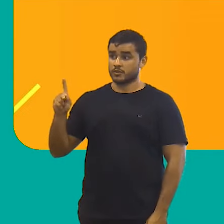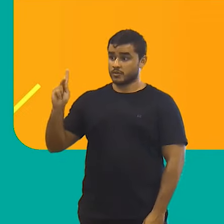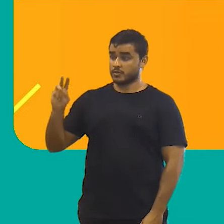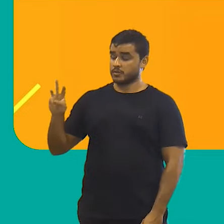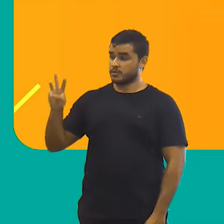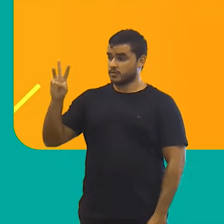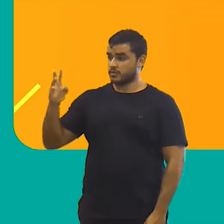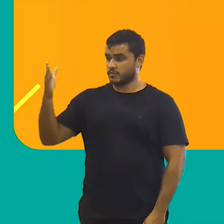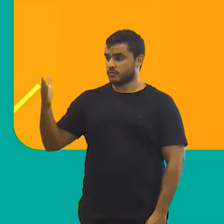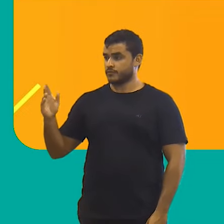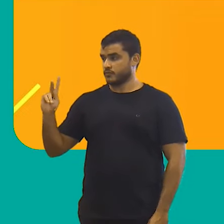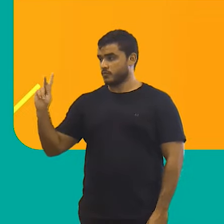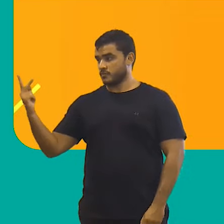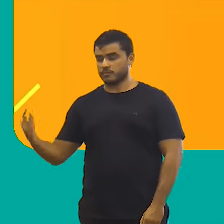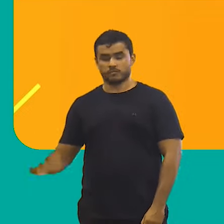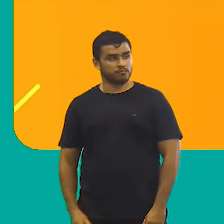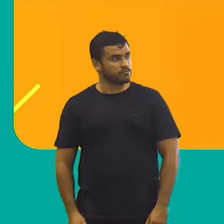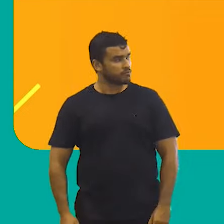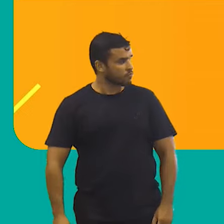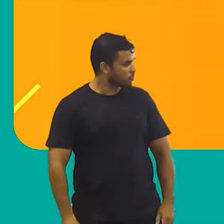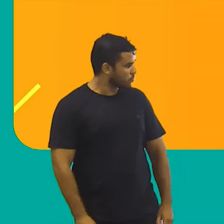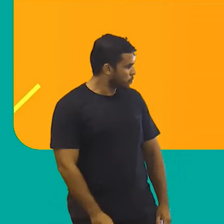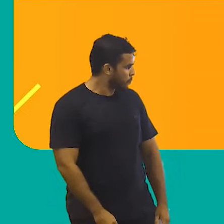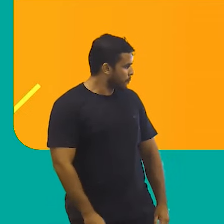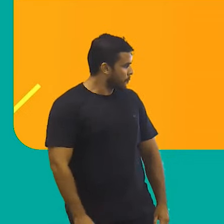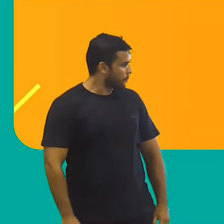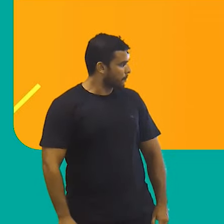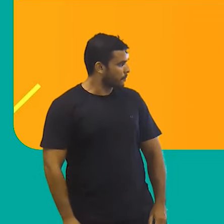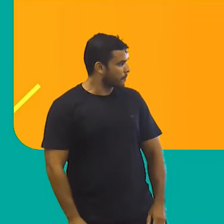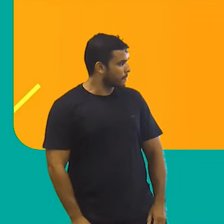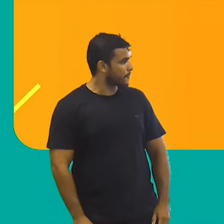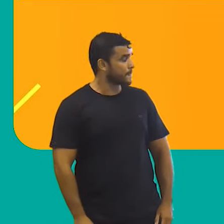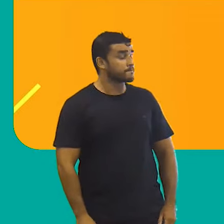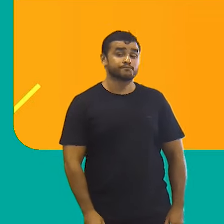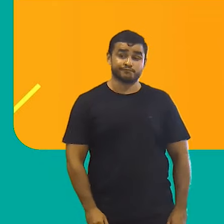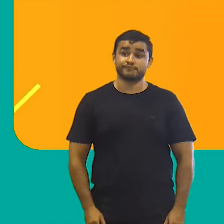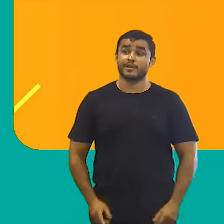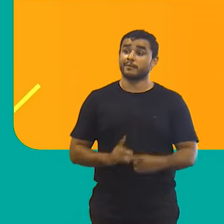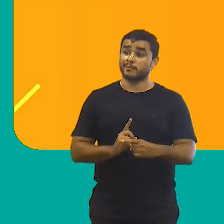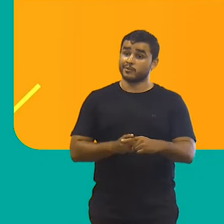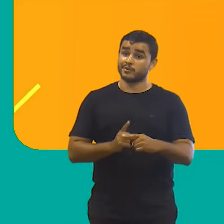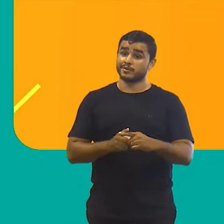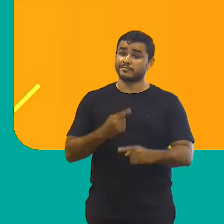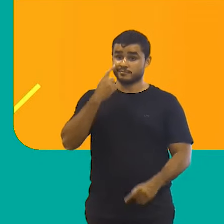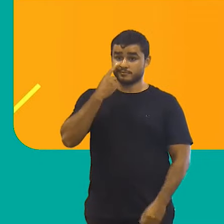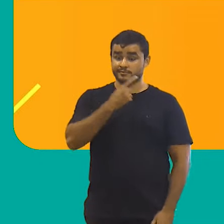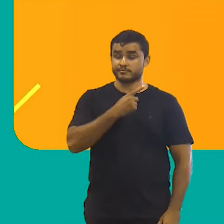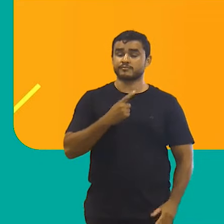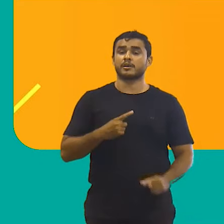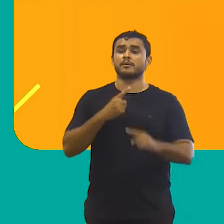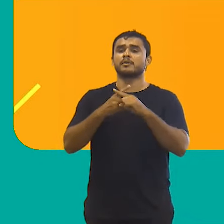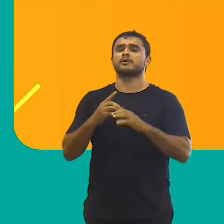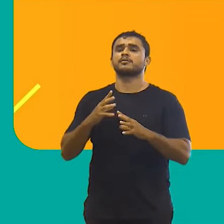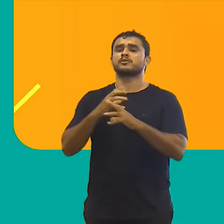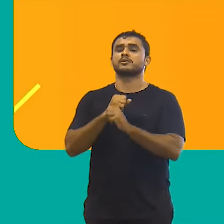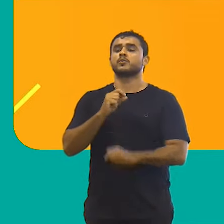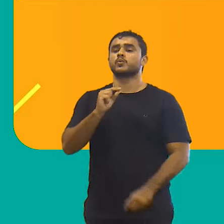kilowatt vezes hora. Porque esse quilo representa 1000. Se eu multiplicar isso aqui por 1000, dá o